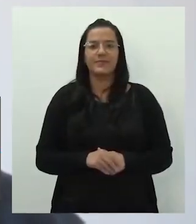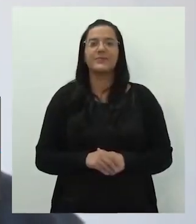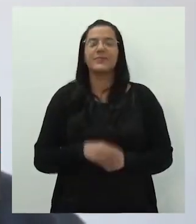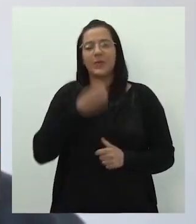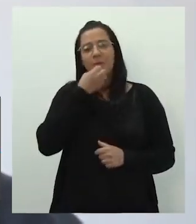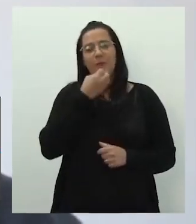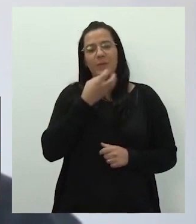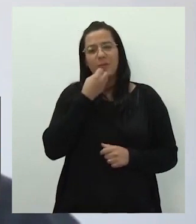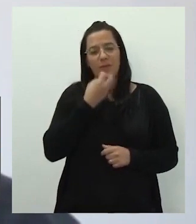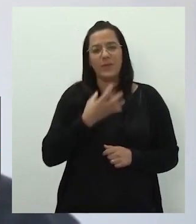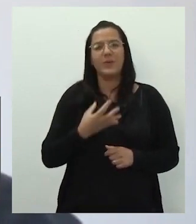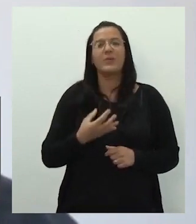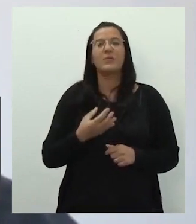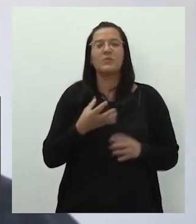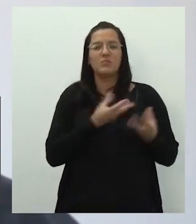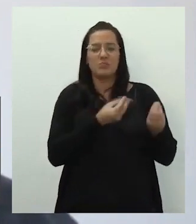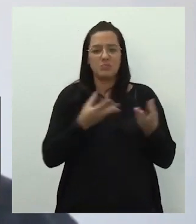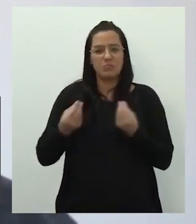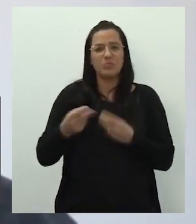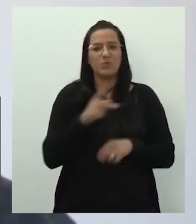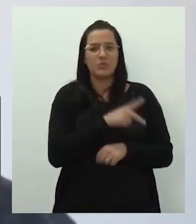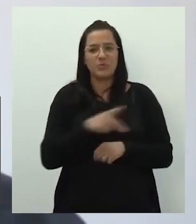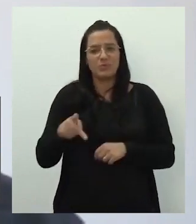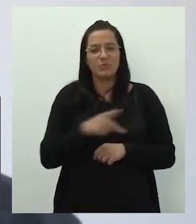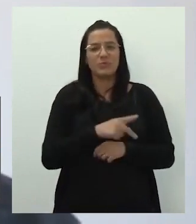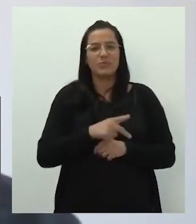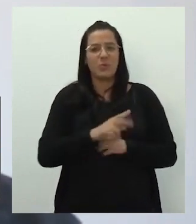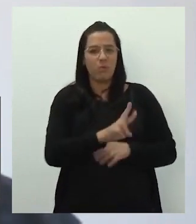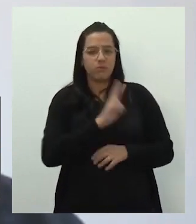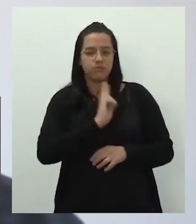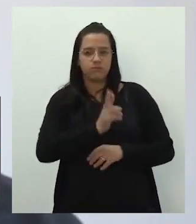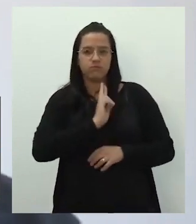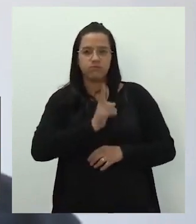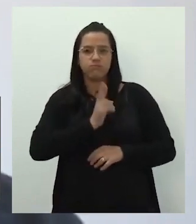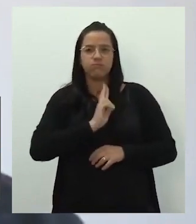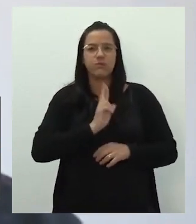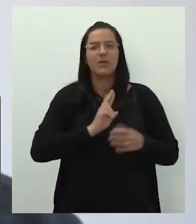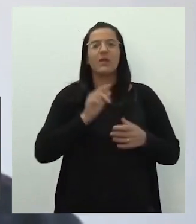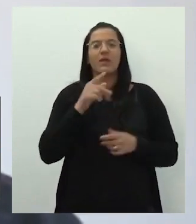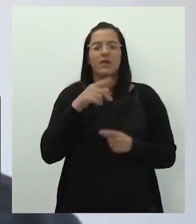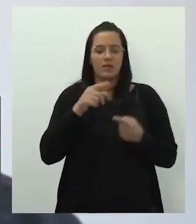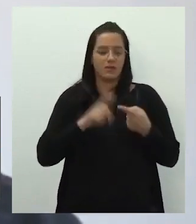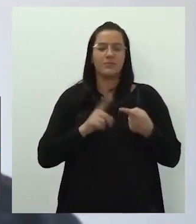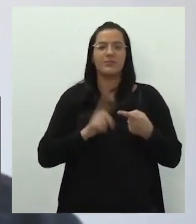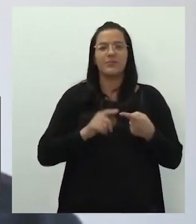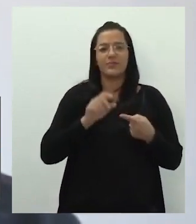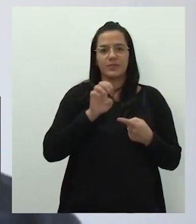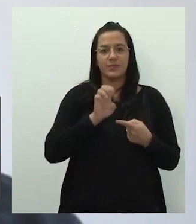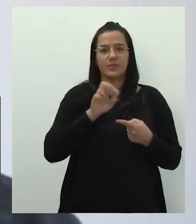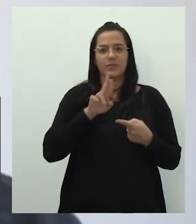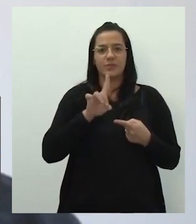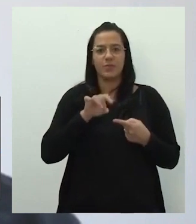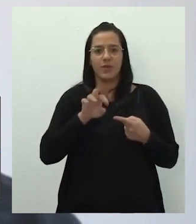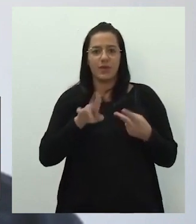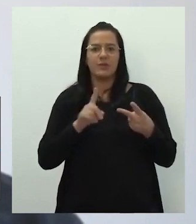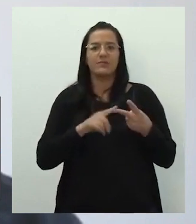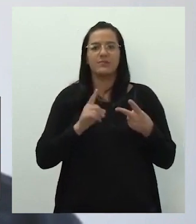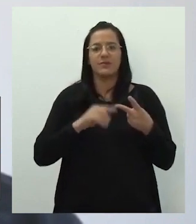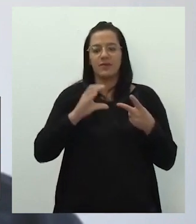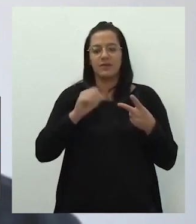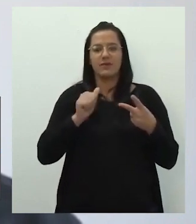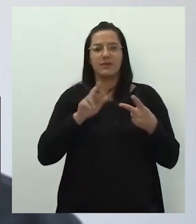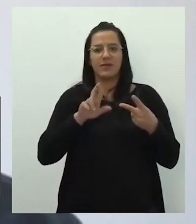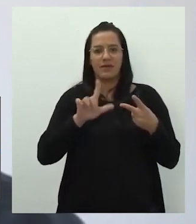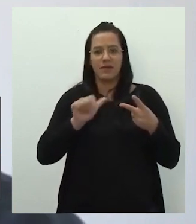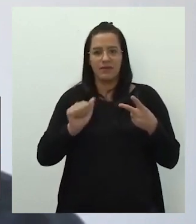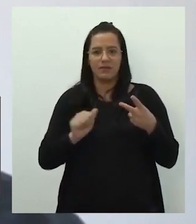Muito bom. Muitos professores resolvendo, o professor Eduardo, a professora Carla, o professor André Luiza, a professora